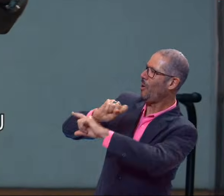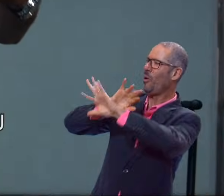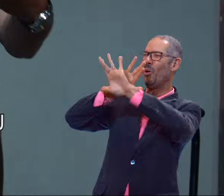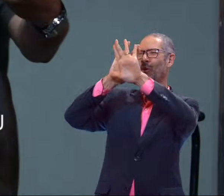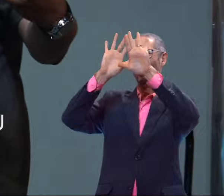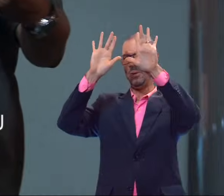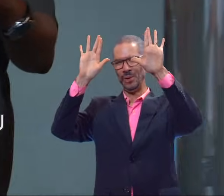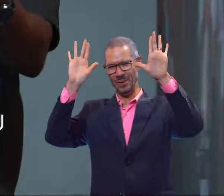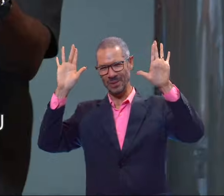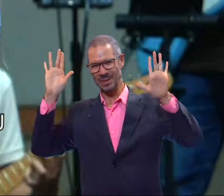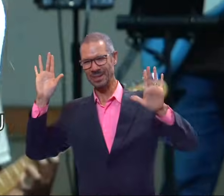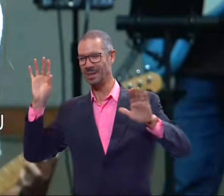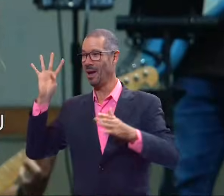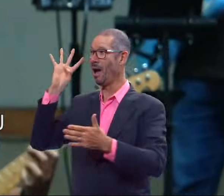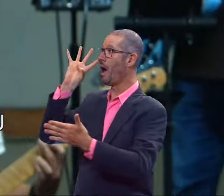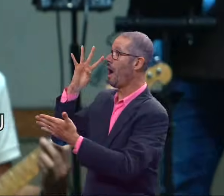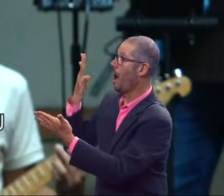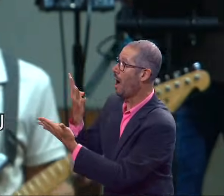tua glória